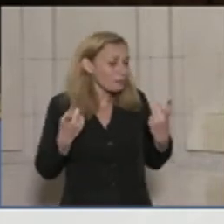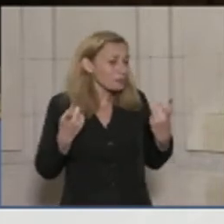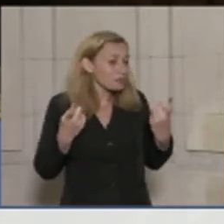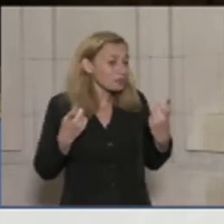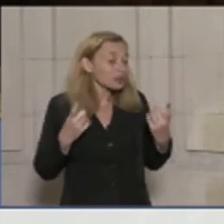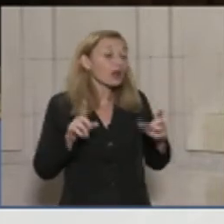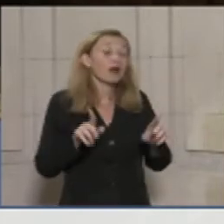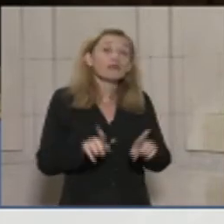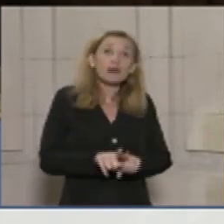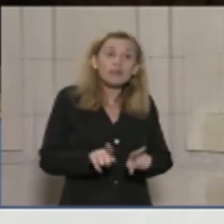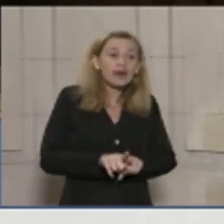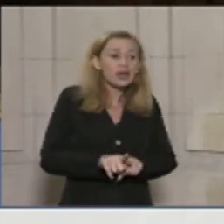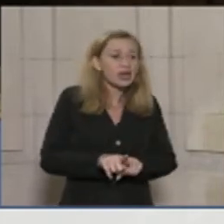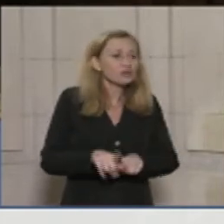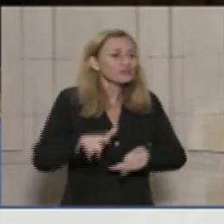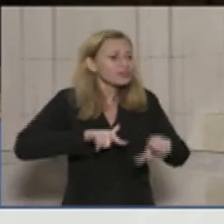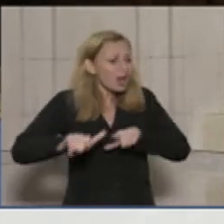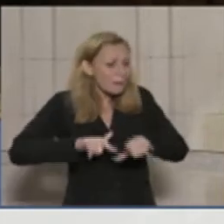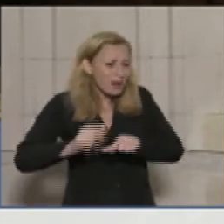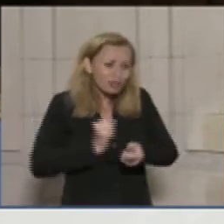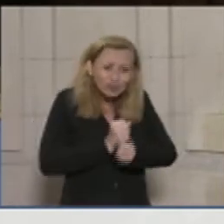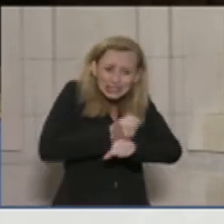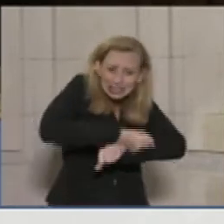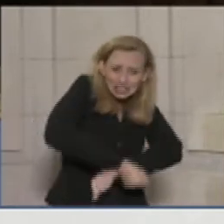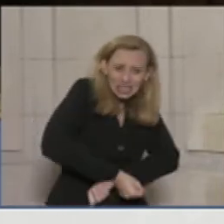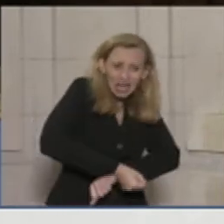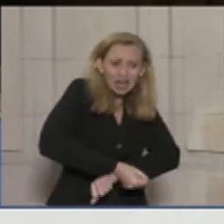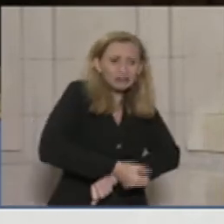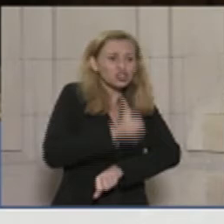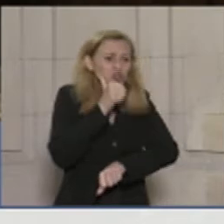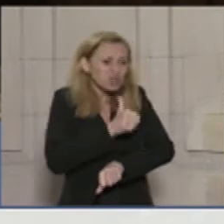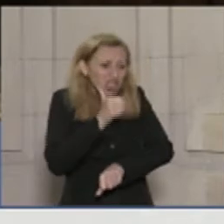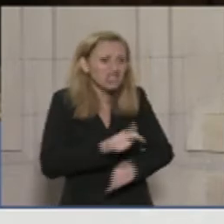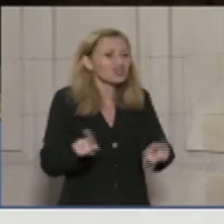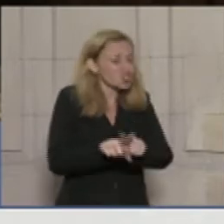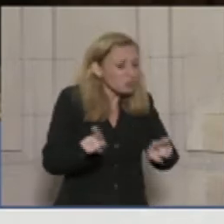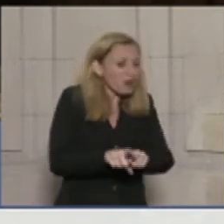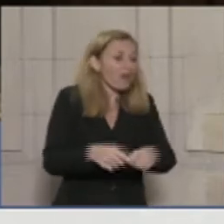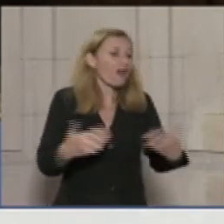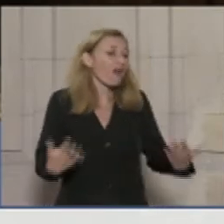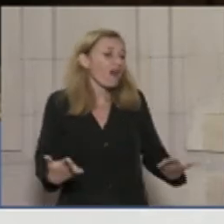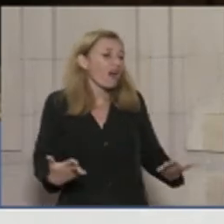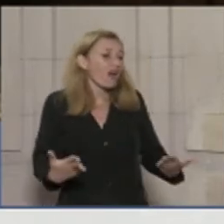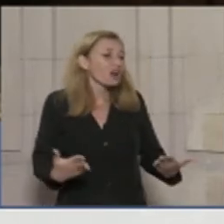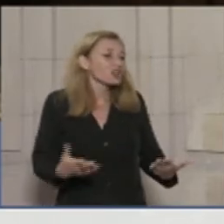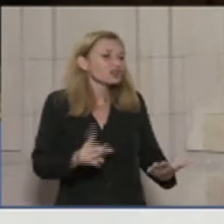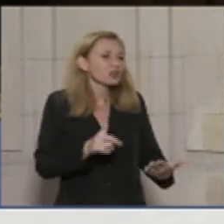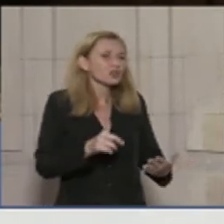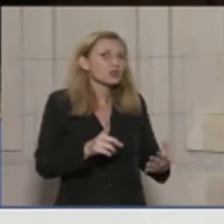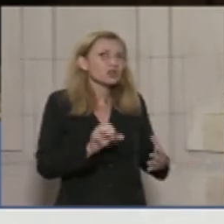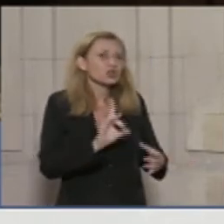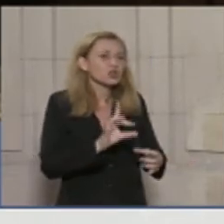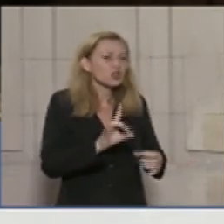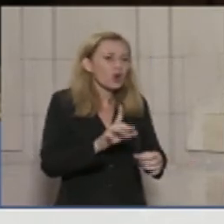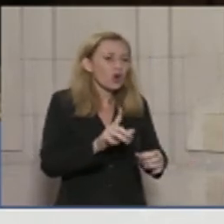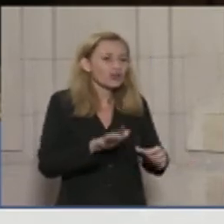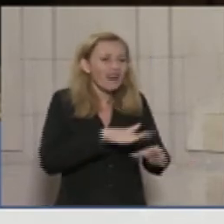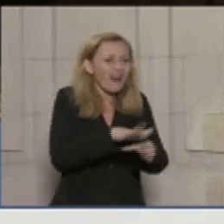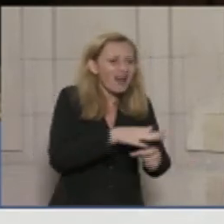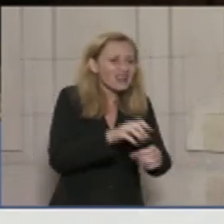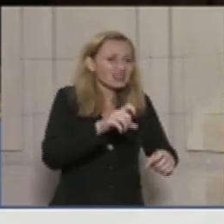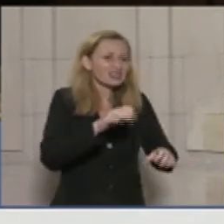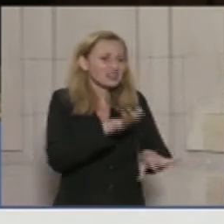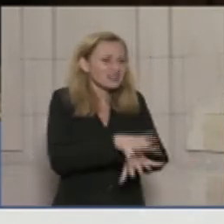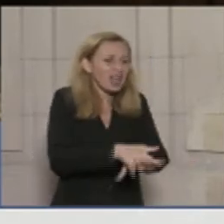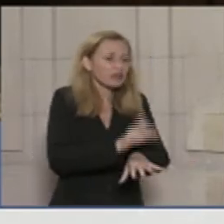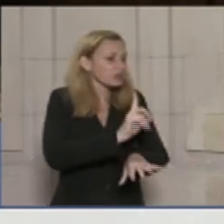questão do trabalho escravo de meninas também, não só no âmbito sexual, mas no trabalho